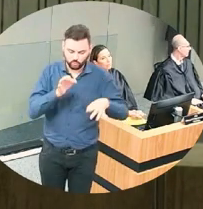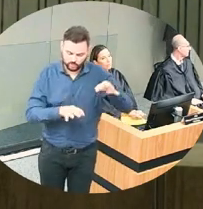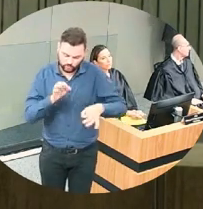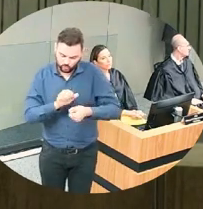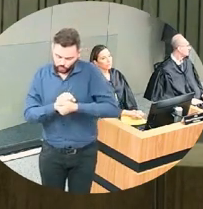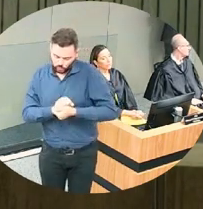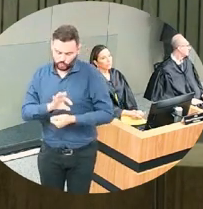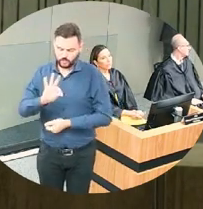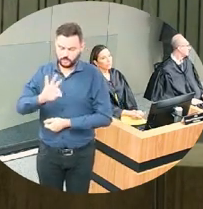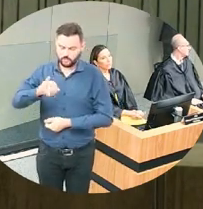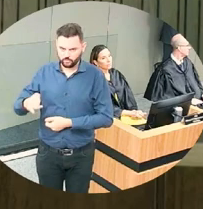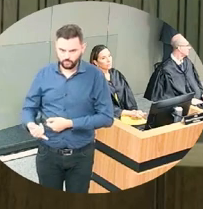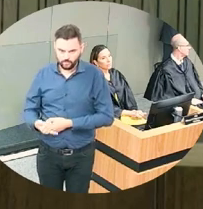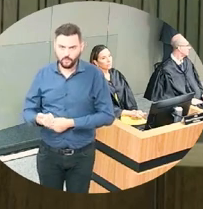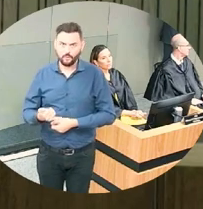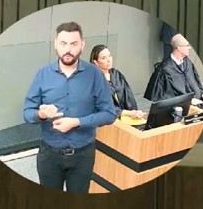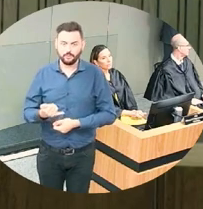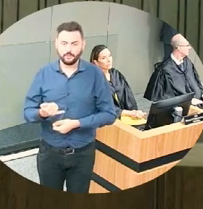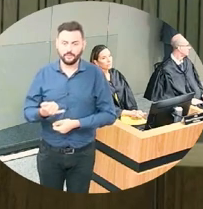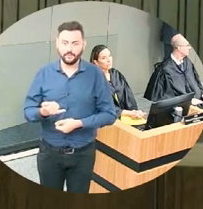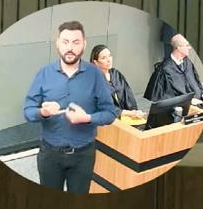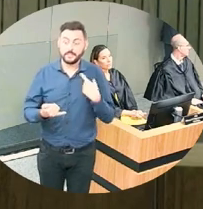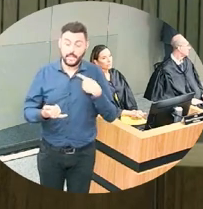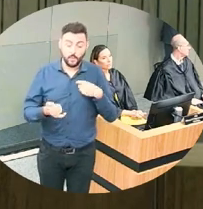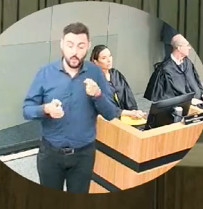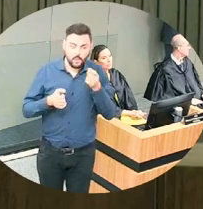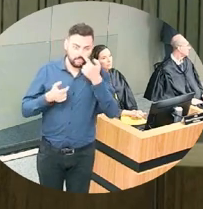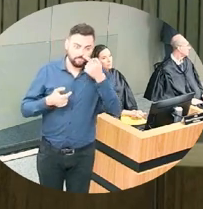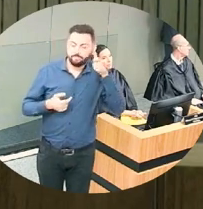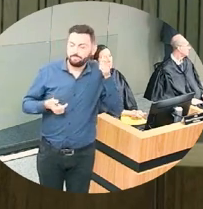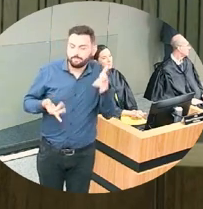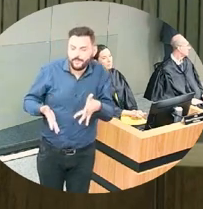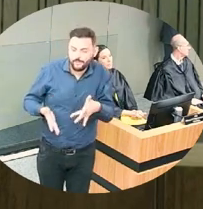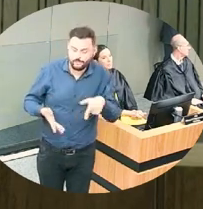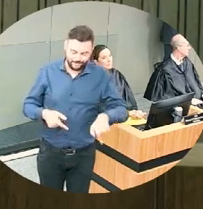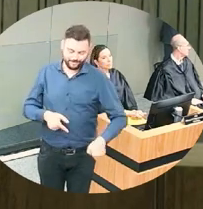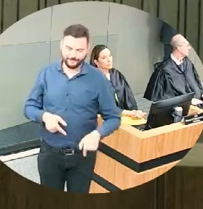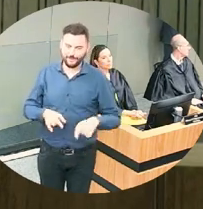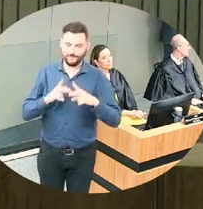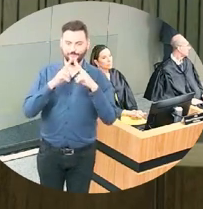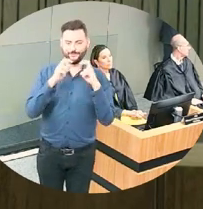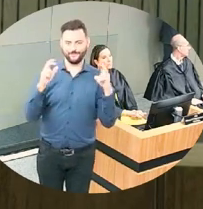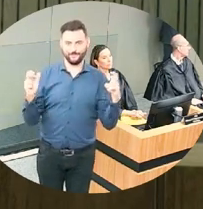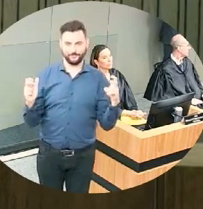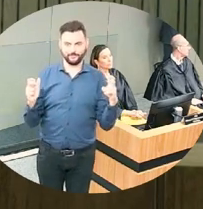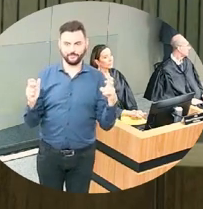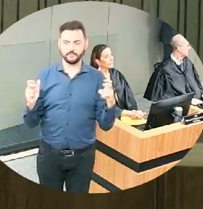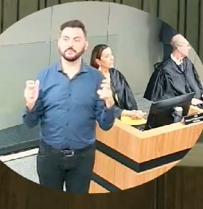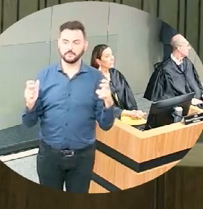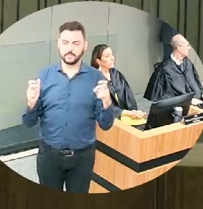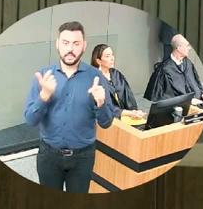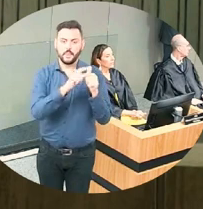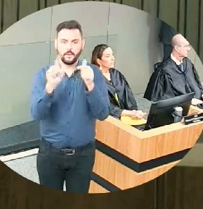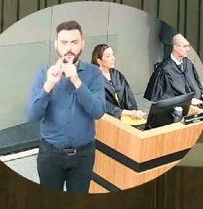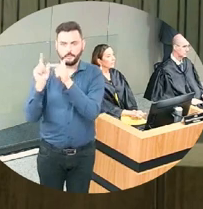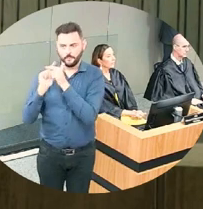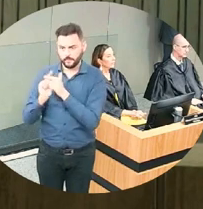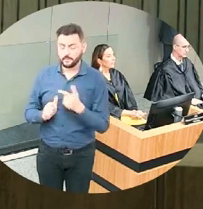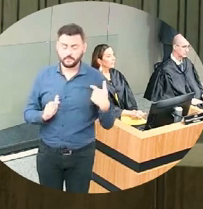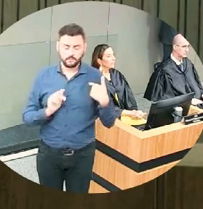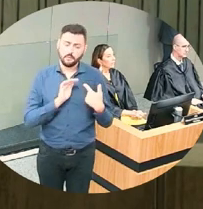TJ um acordo que resolveu um problema do lixo aqui em flori né Eh